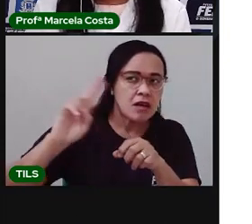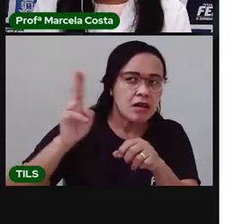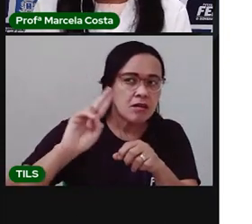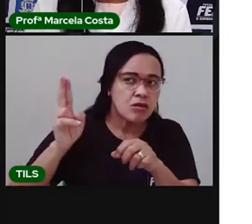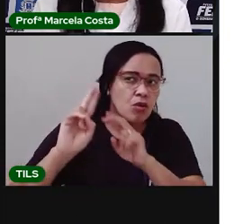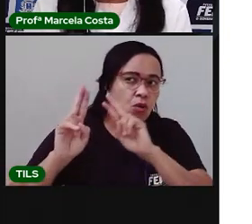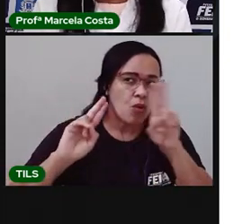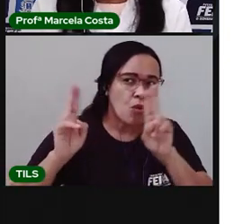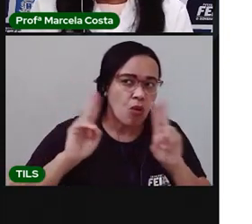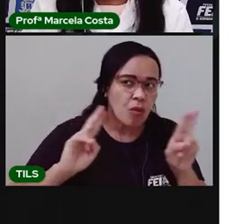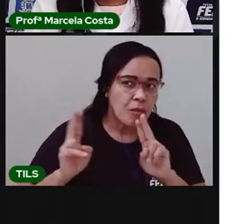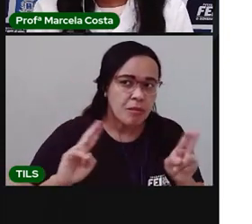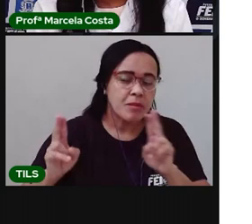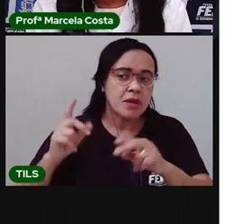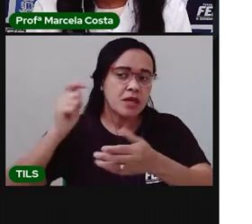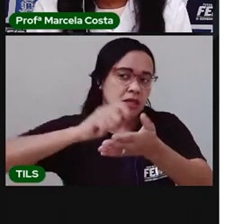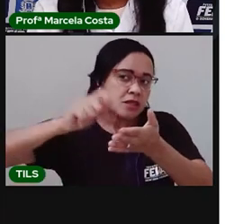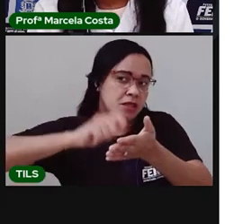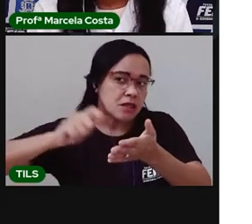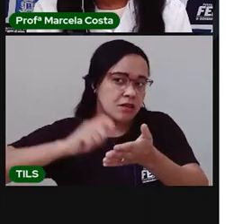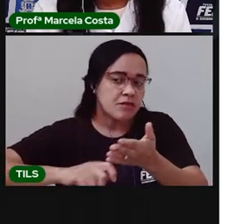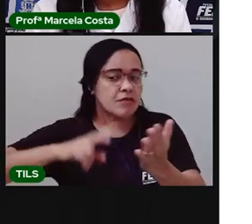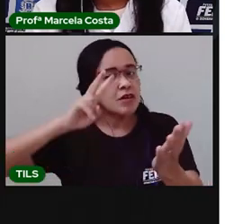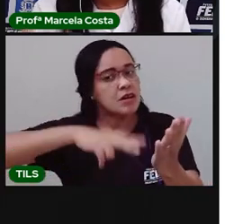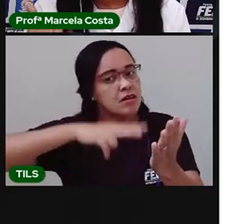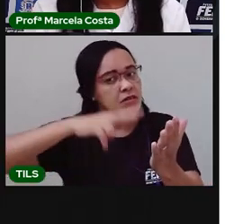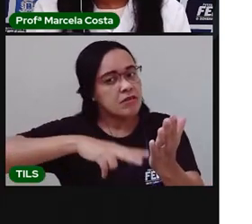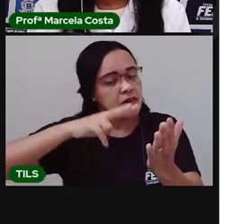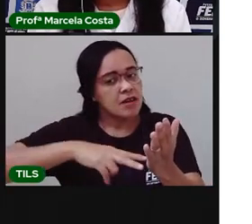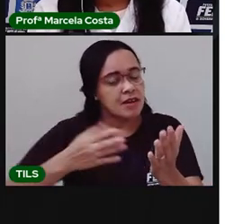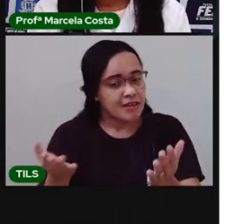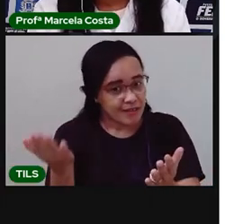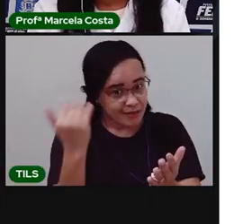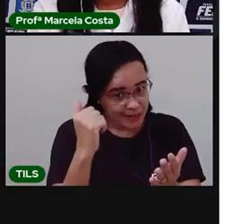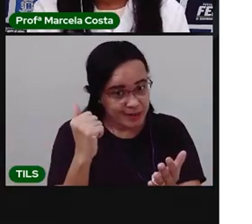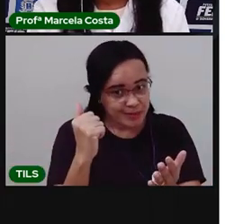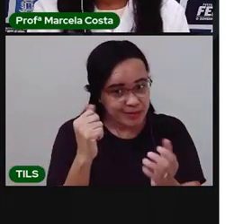emoções. Tá bom? Vamos lá?